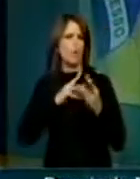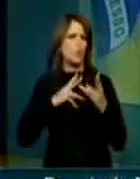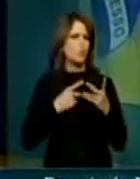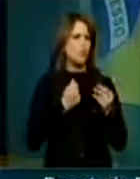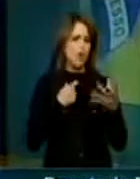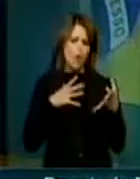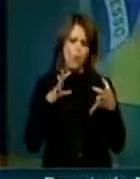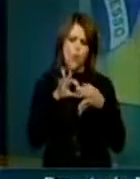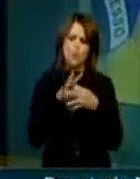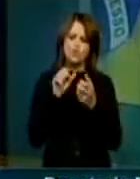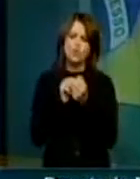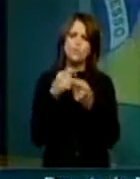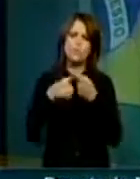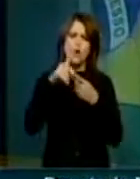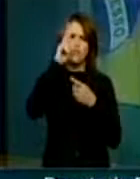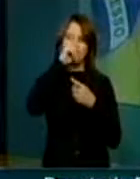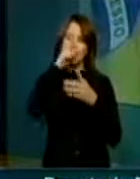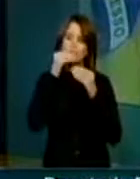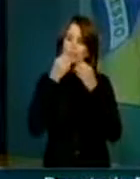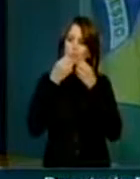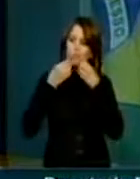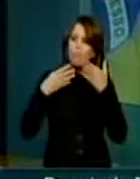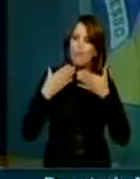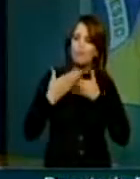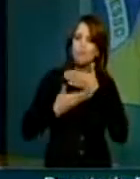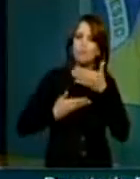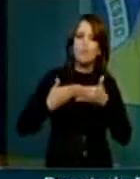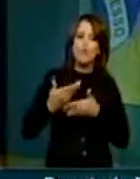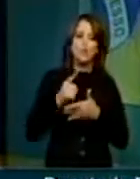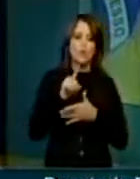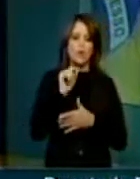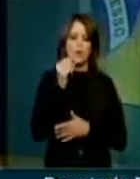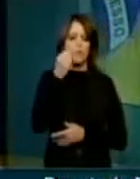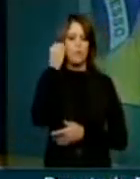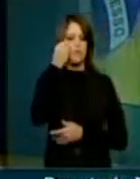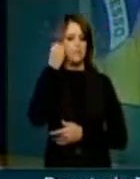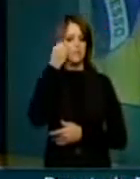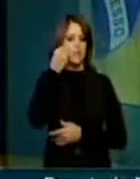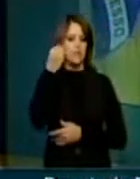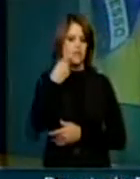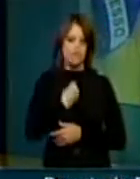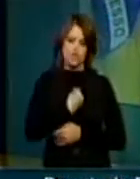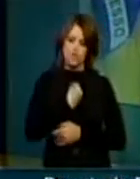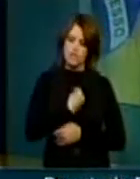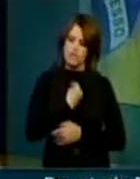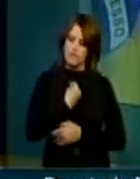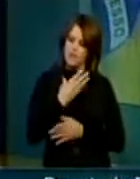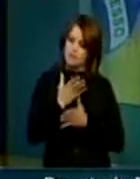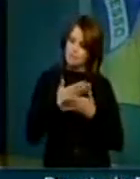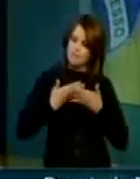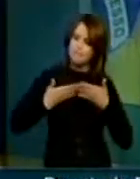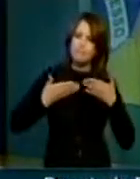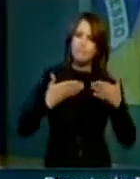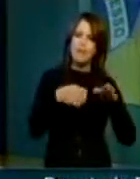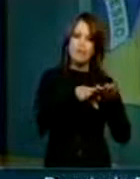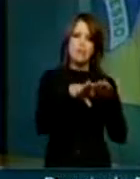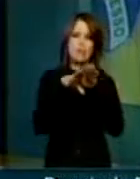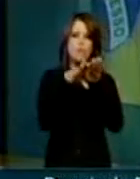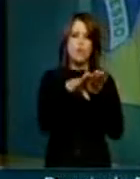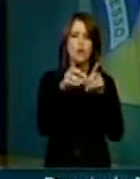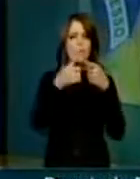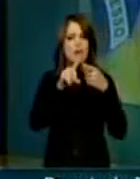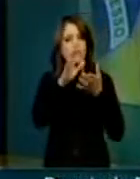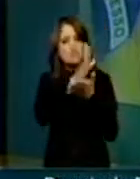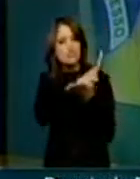fazendo parte, porque a história é muito generosa, de uma experiência de vivermos no regime democrático, mas